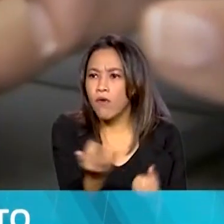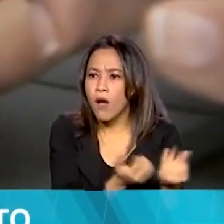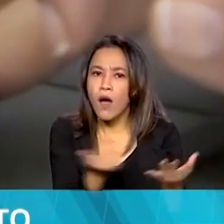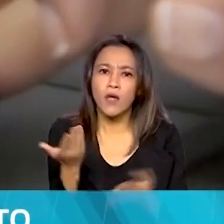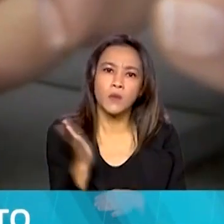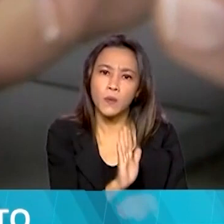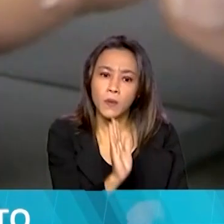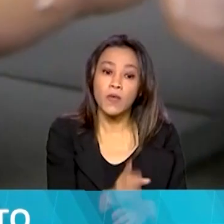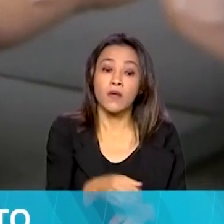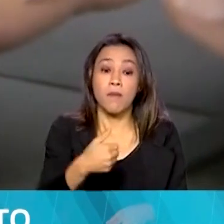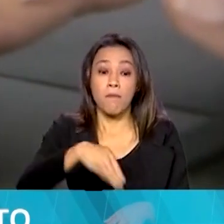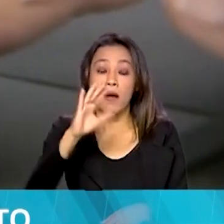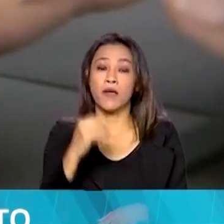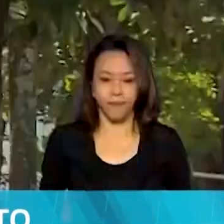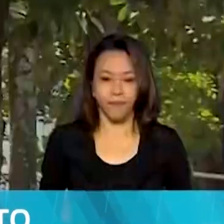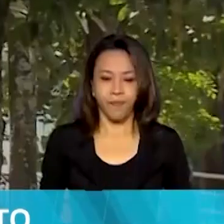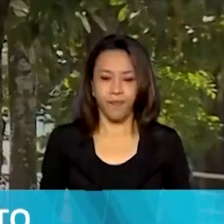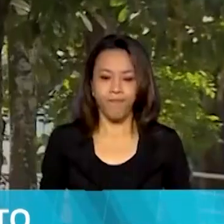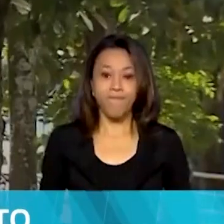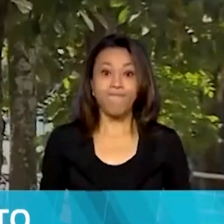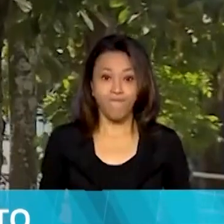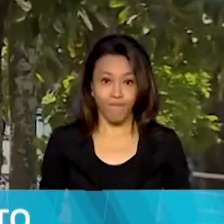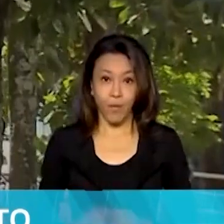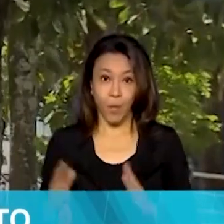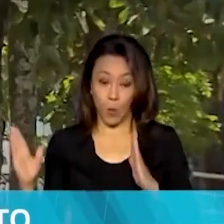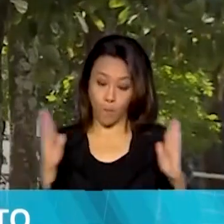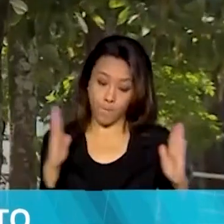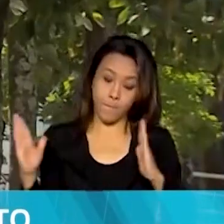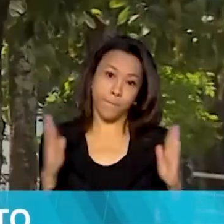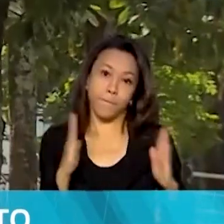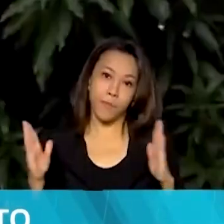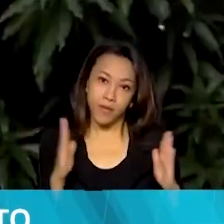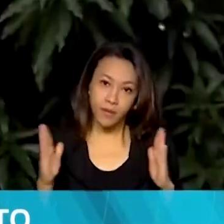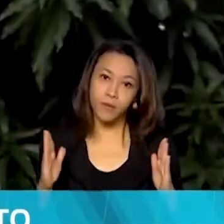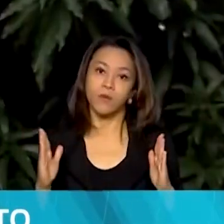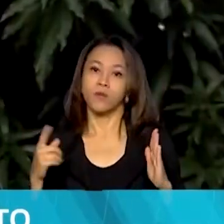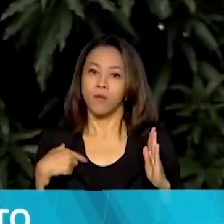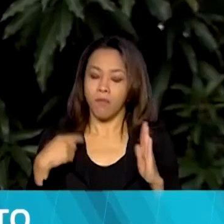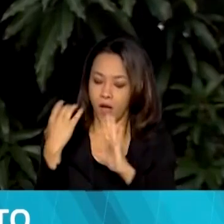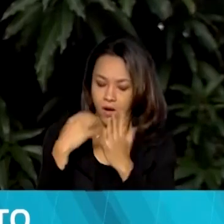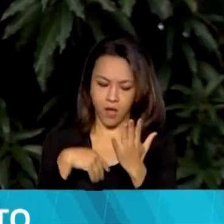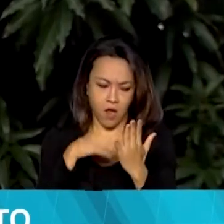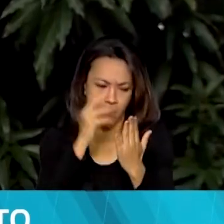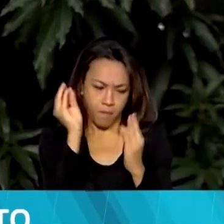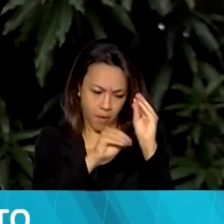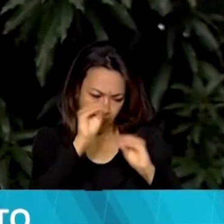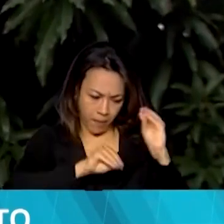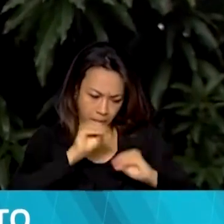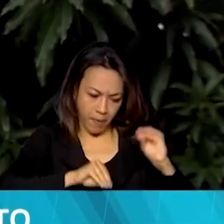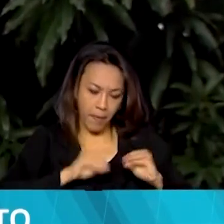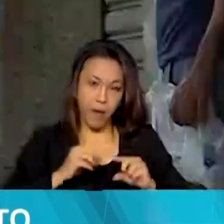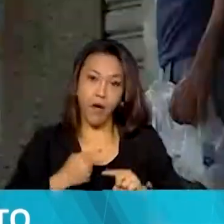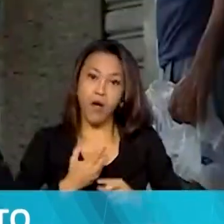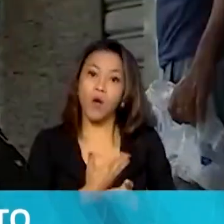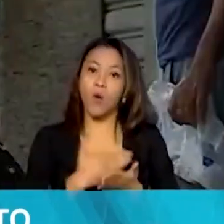ou tributados exclusivamente na fonte cuja soma tem o sido superior a 40.000 reais que tenha ganhado aí de Capital